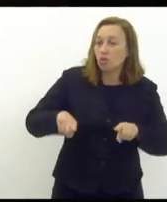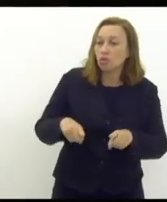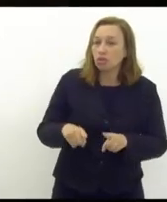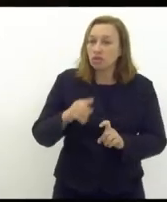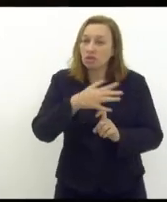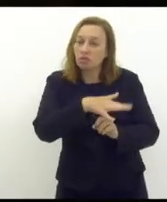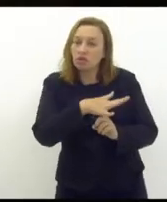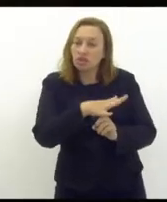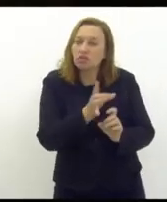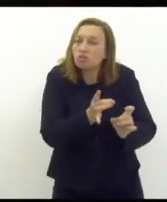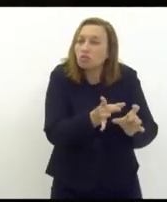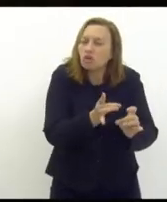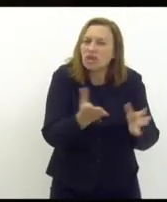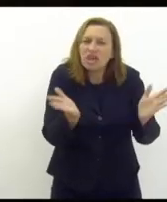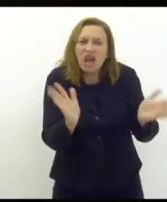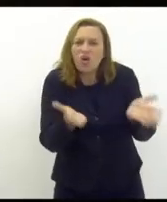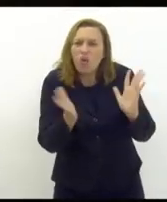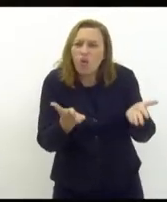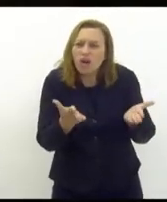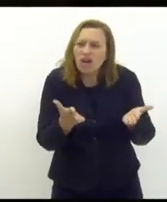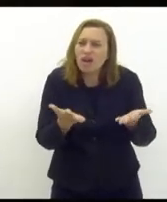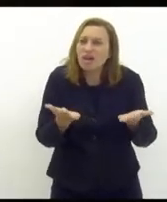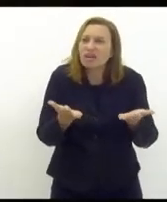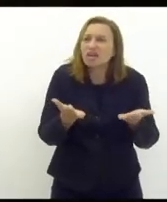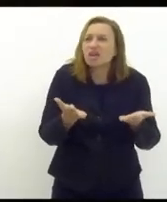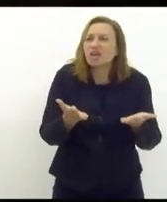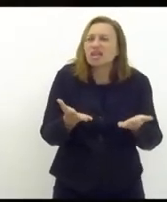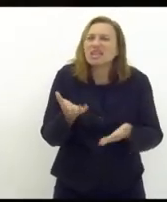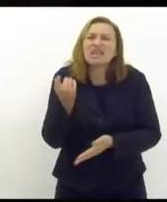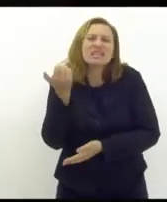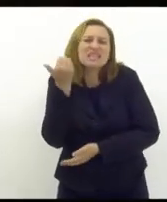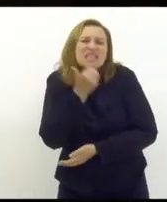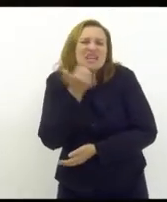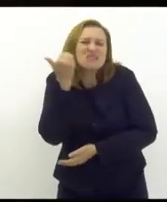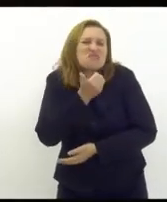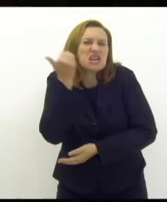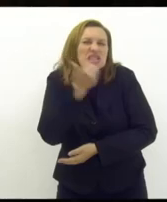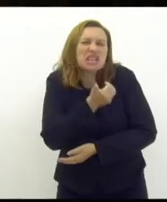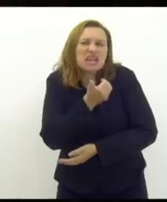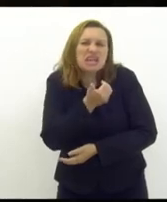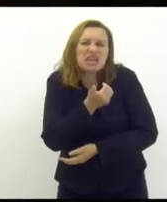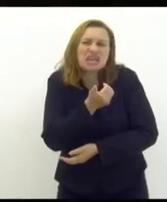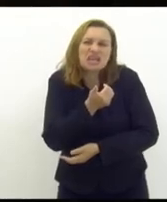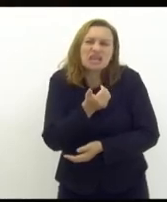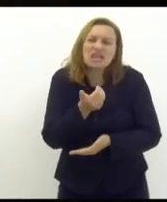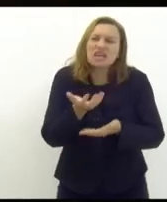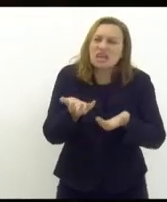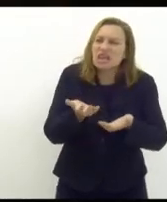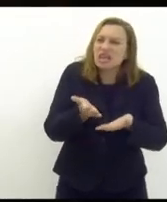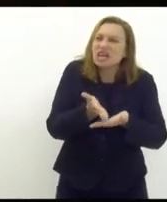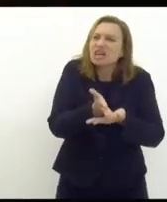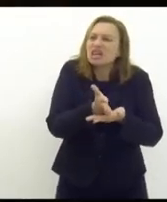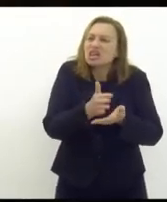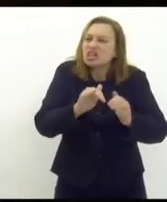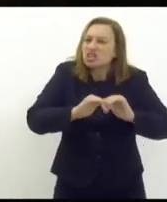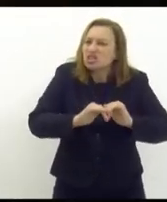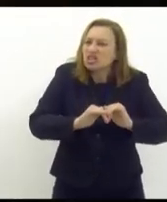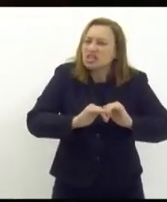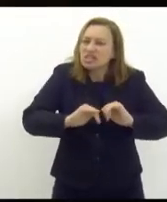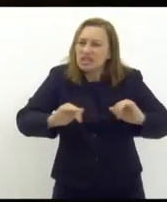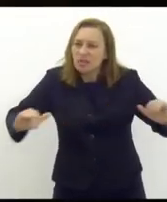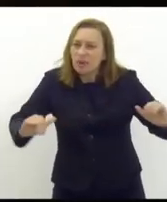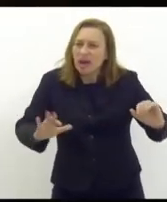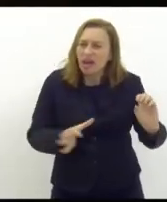e agora ele tem a pachorra de jogar e querer dividir a guarda municipal